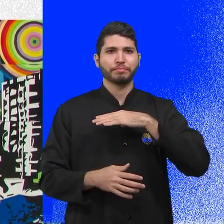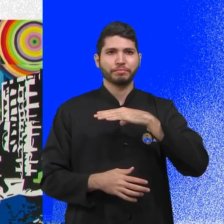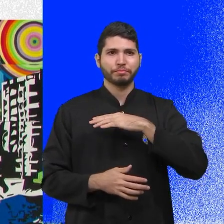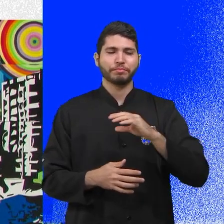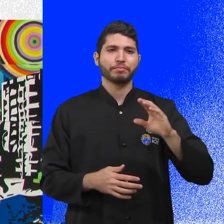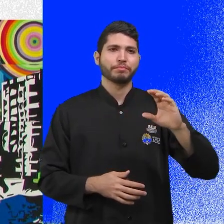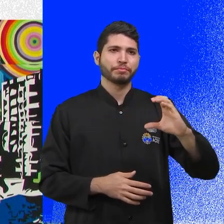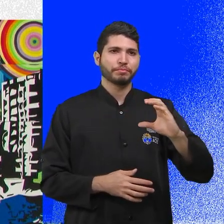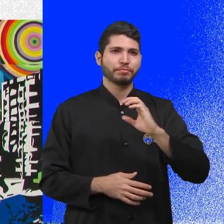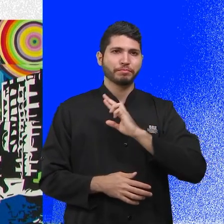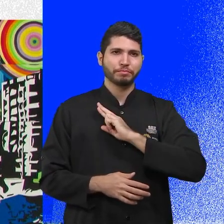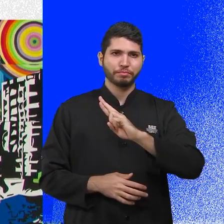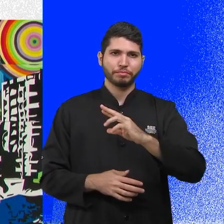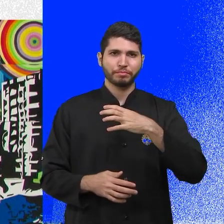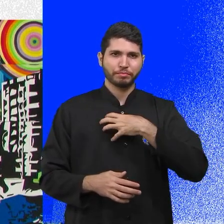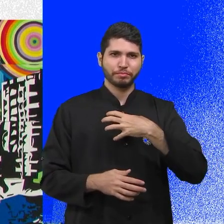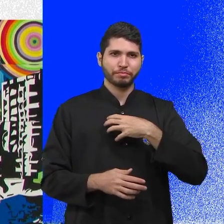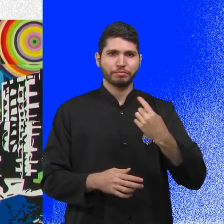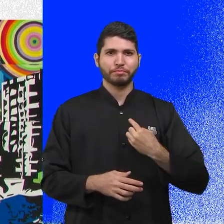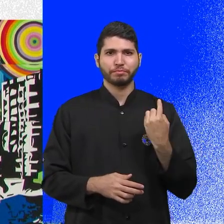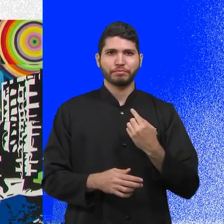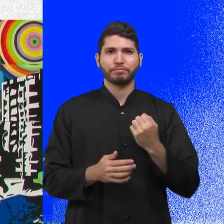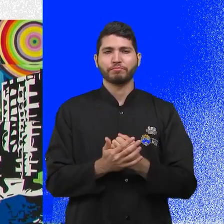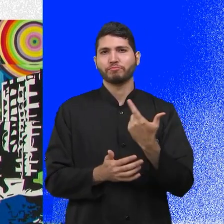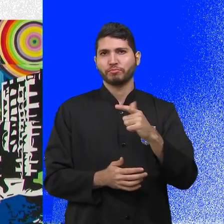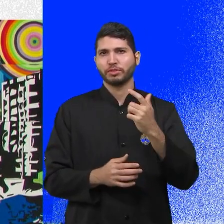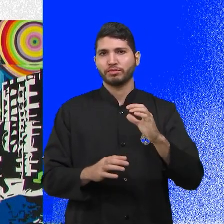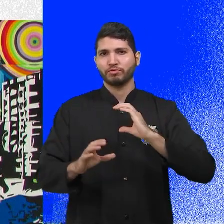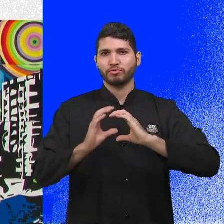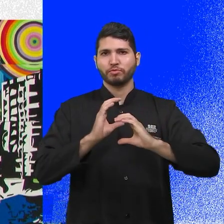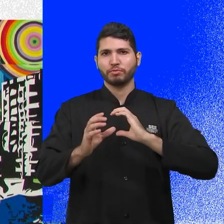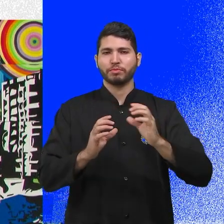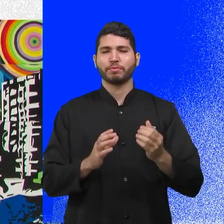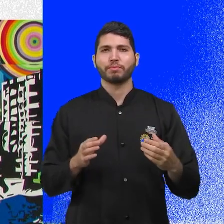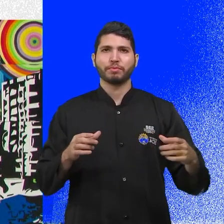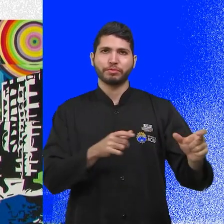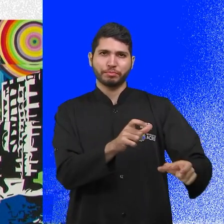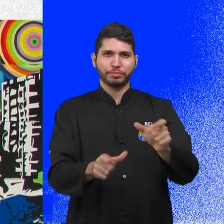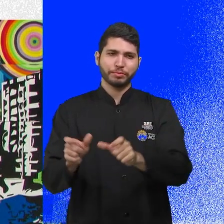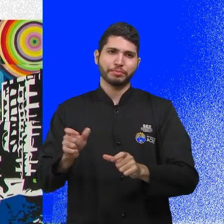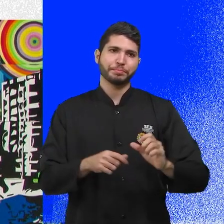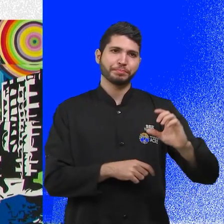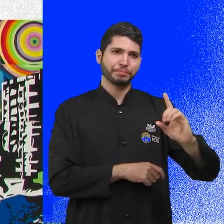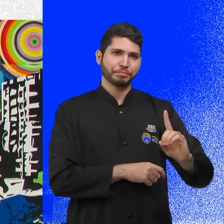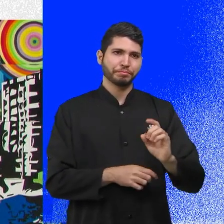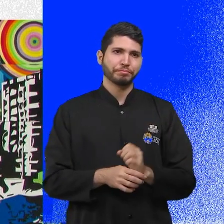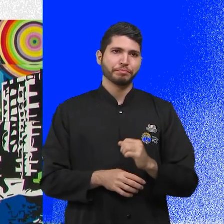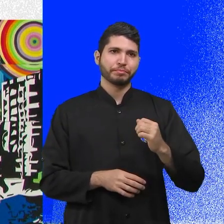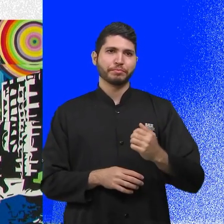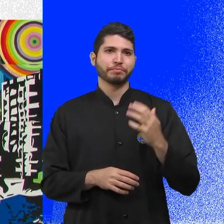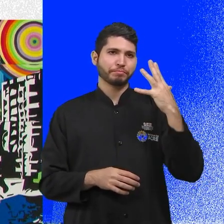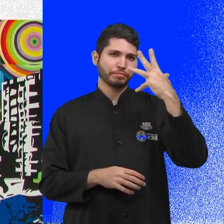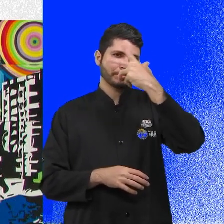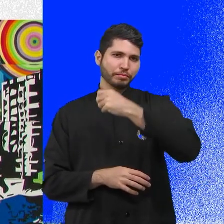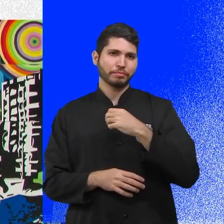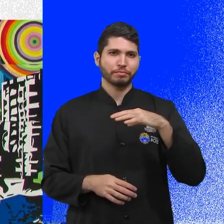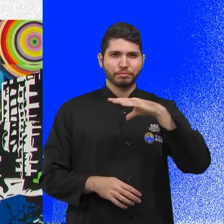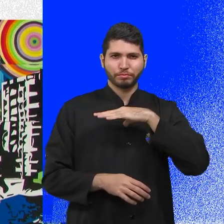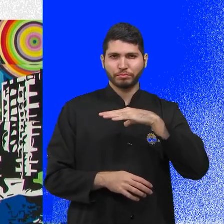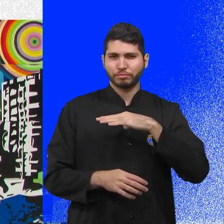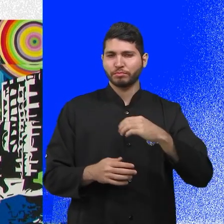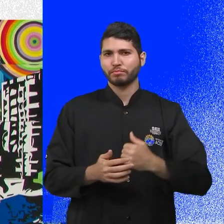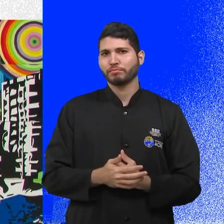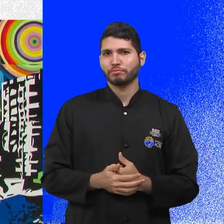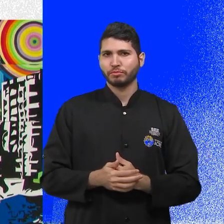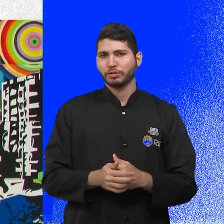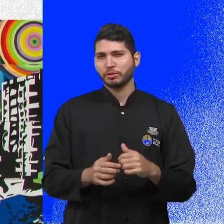representar sentimentos individuais sem diálogo com o público. Letra D: embelezar a cidade